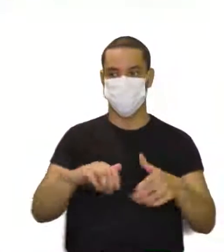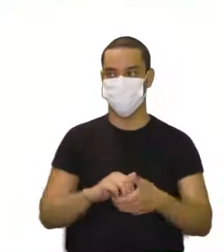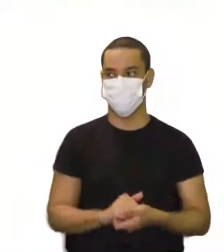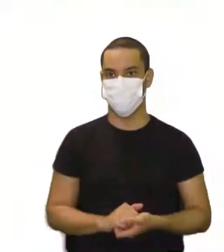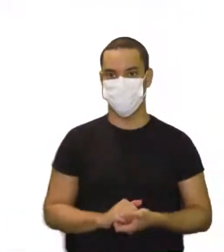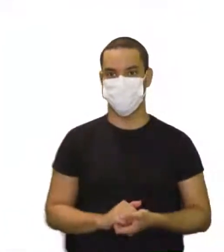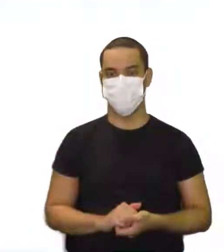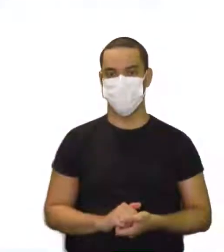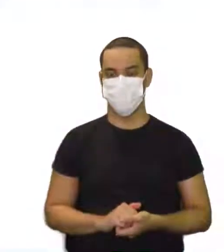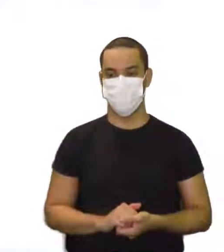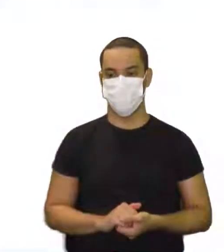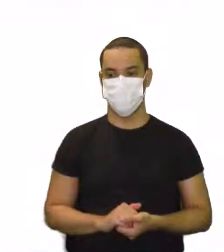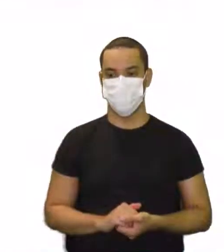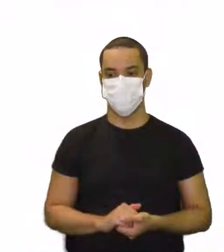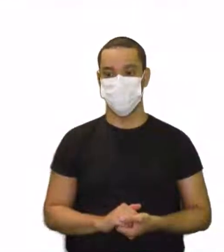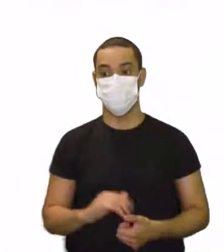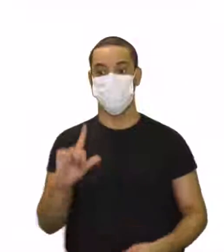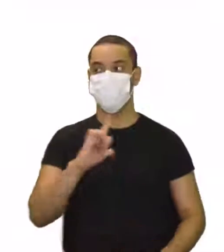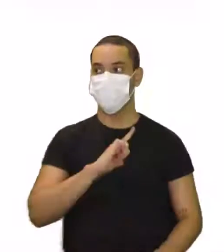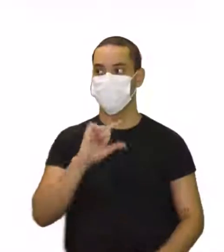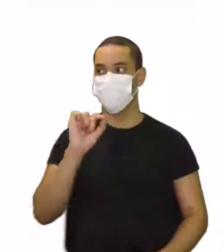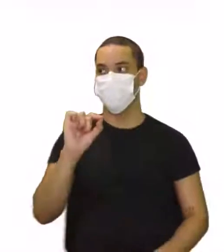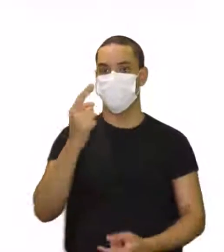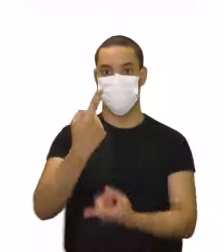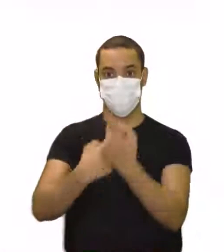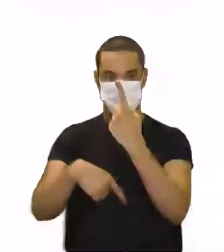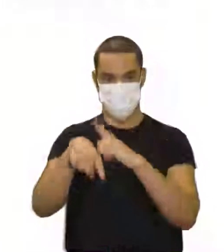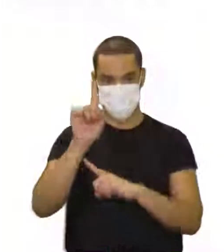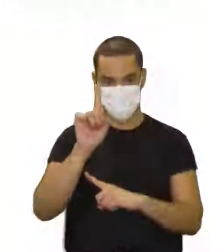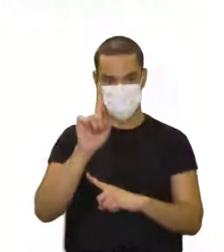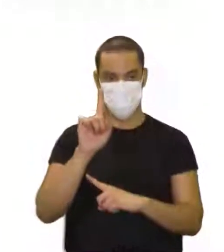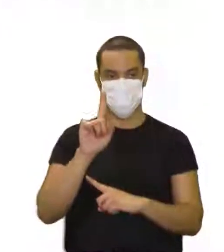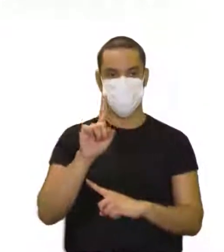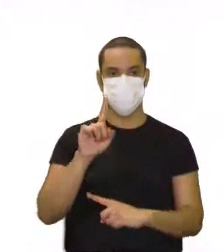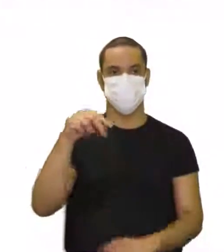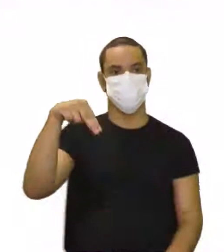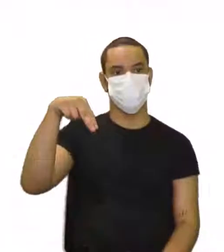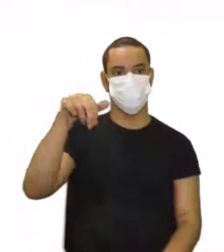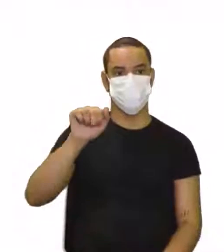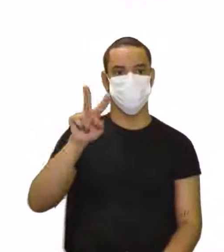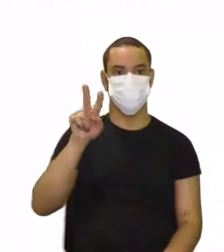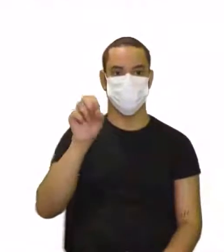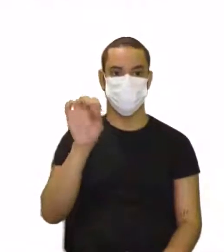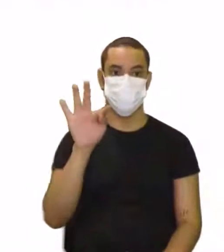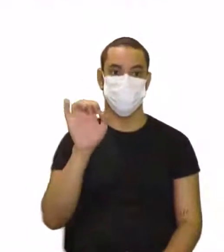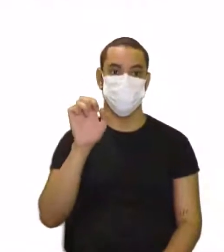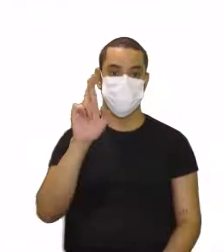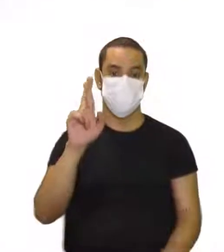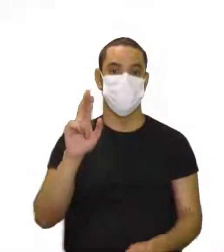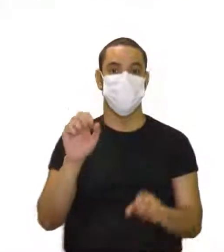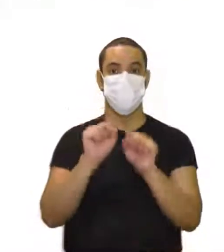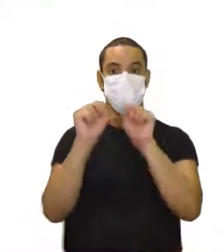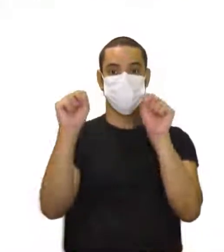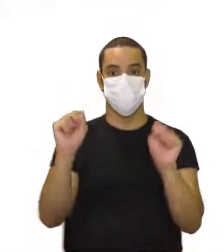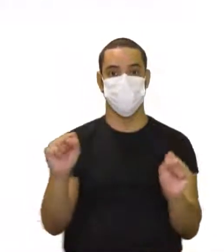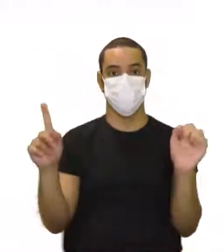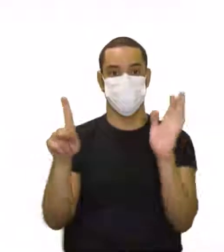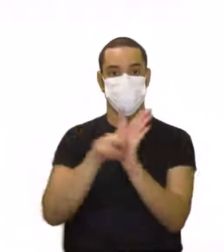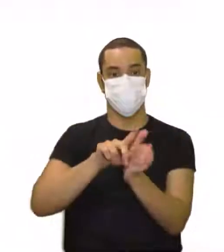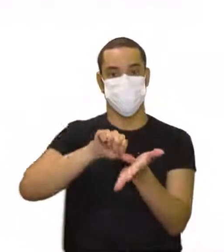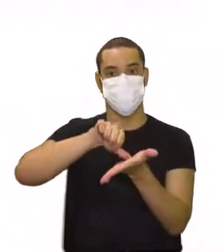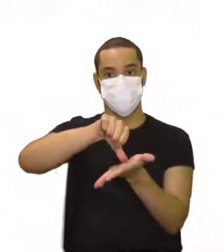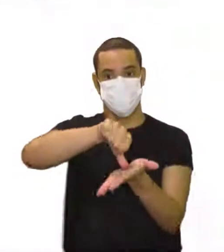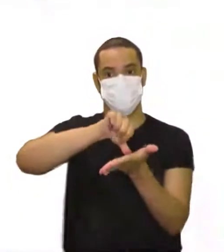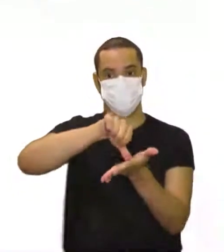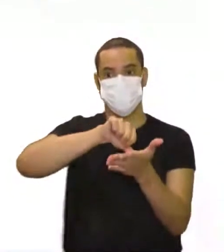Aí uma evolução que vocês vão ver aqui. Navistar GPS, sistema de navegação com tempo